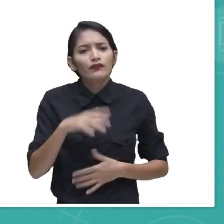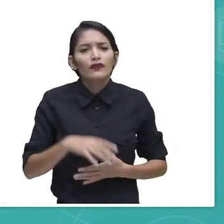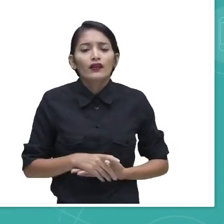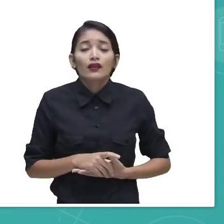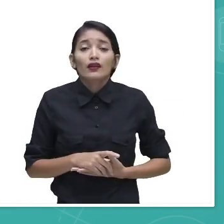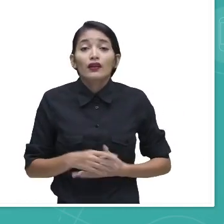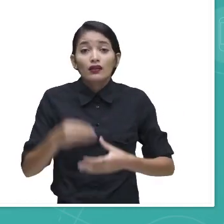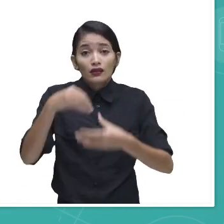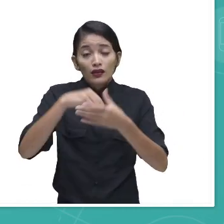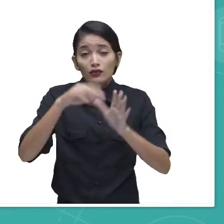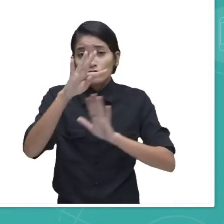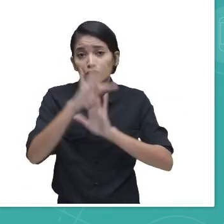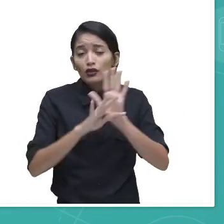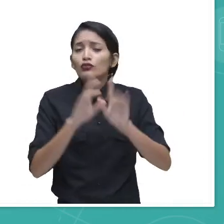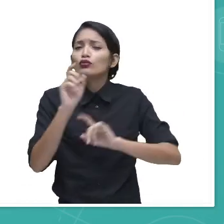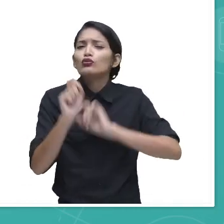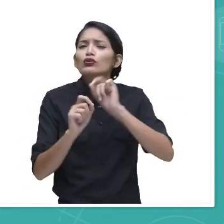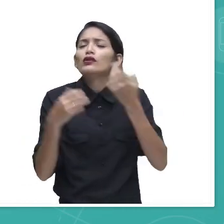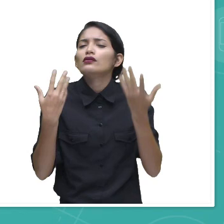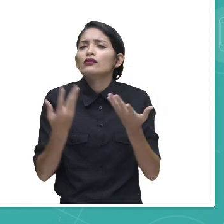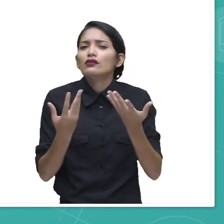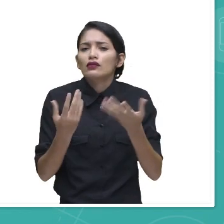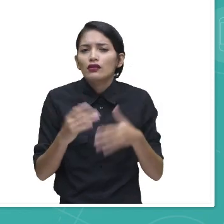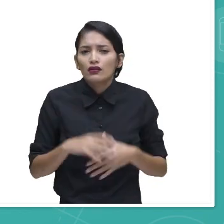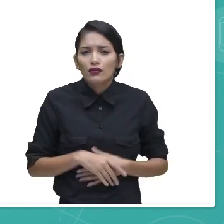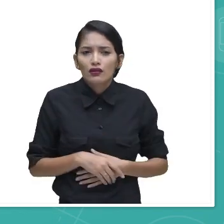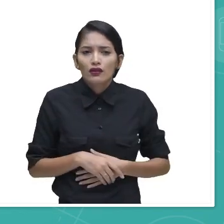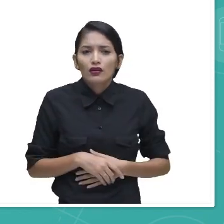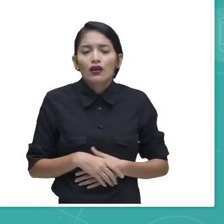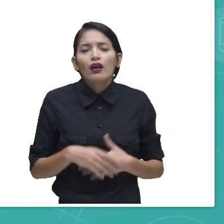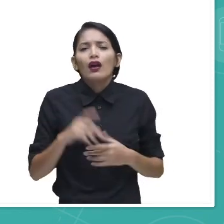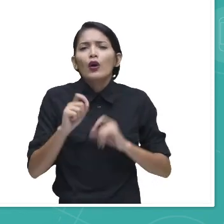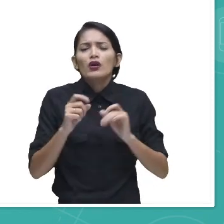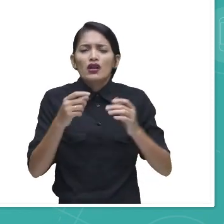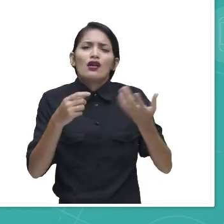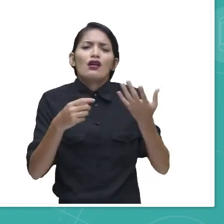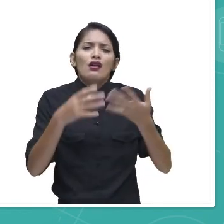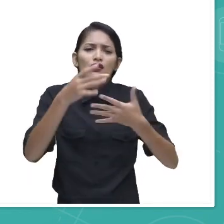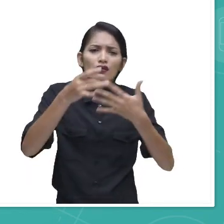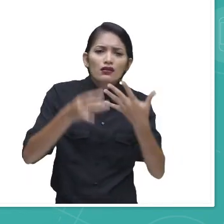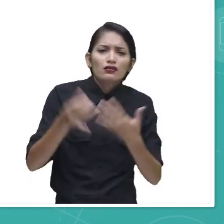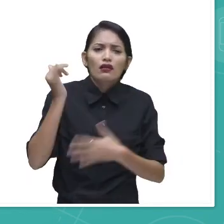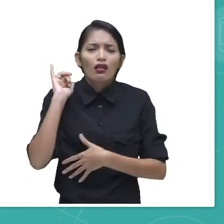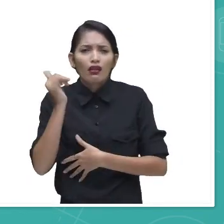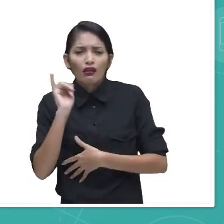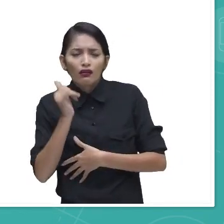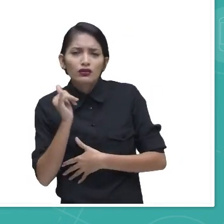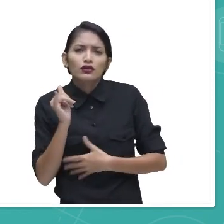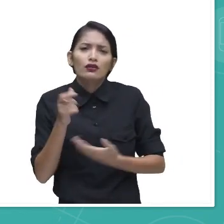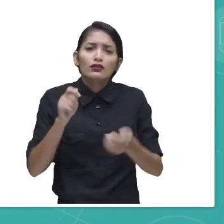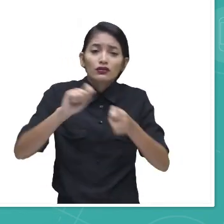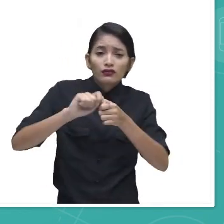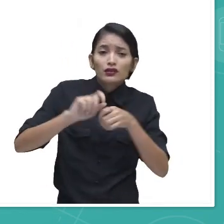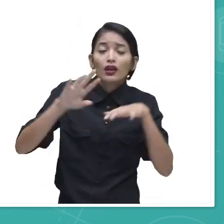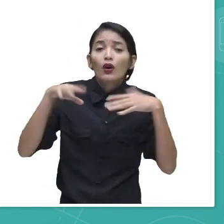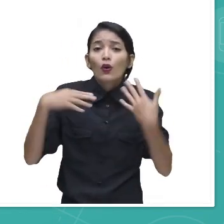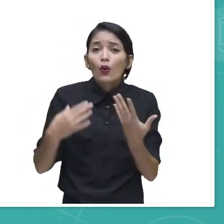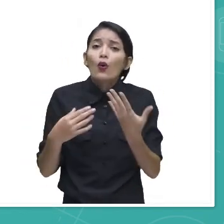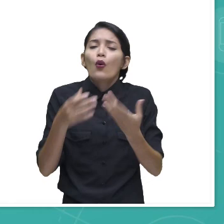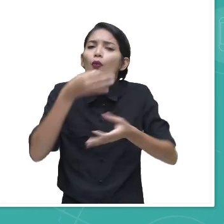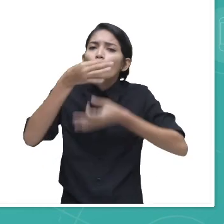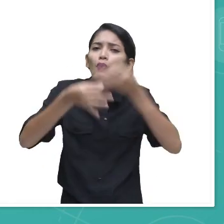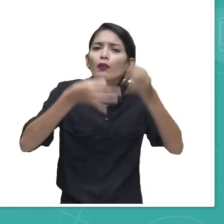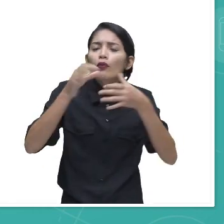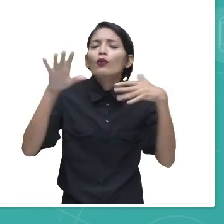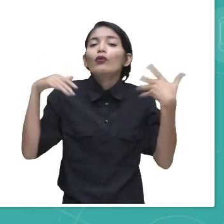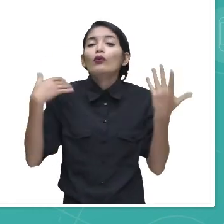nesse texto nós temos o quê? Um texto descritivo, um texto narrativo, um texto injuntivo, um texto dissertativo,